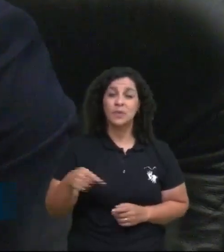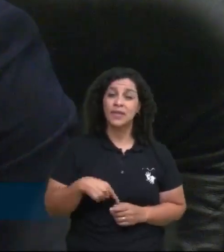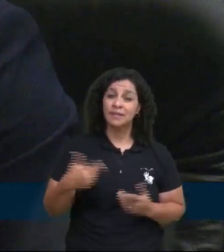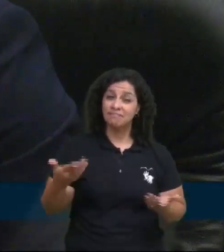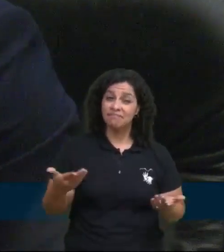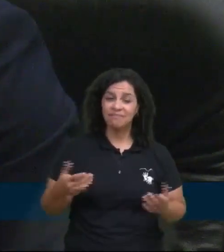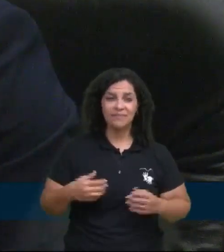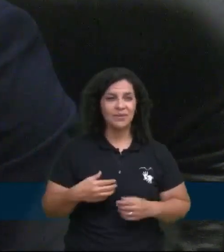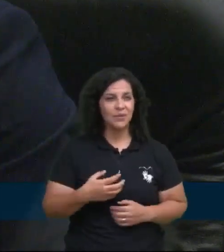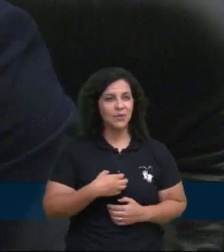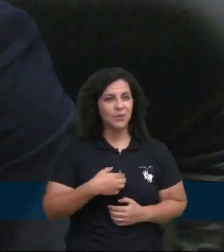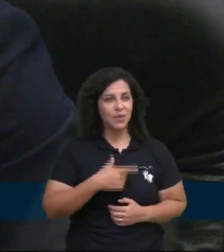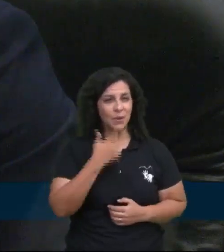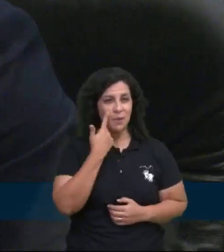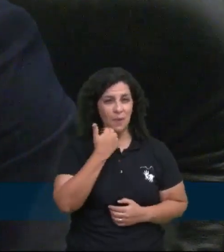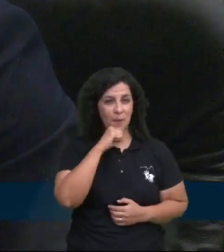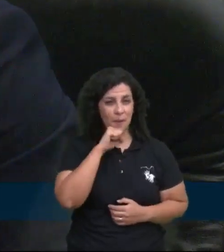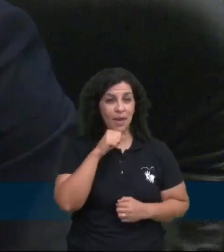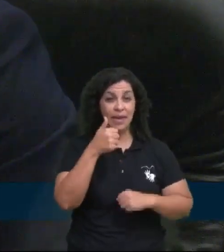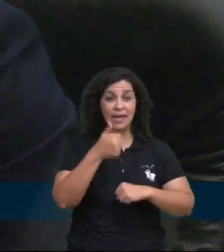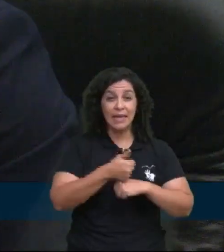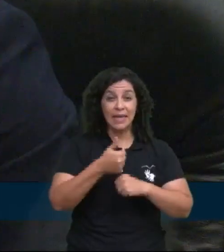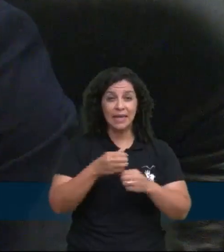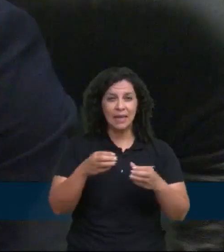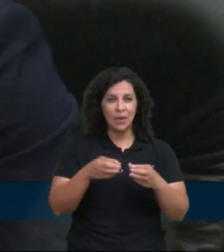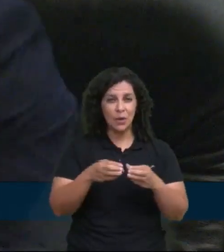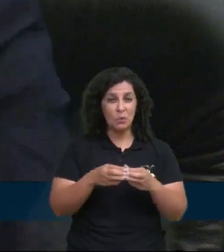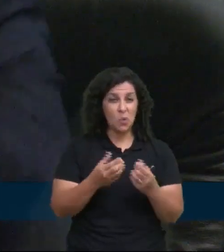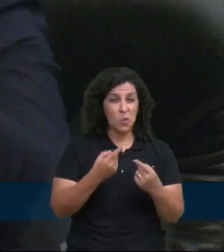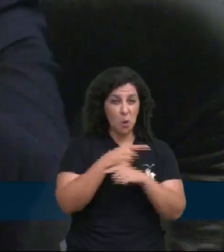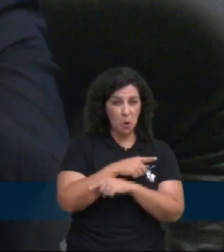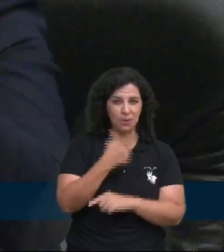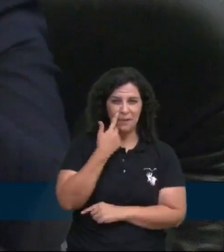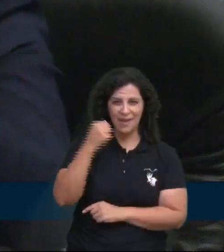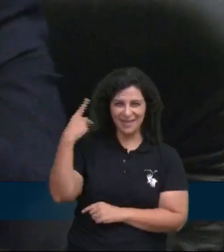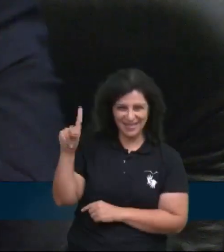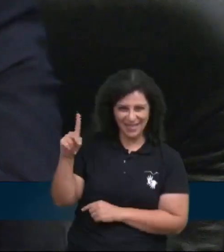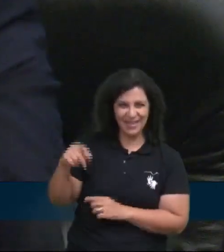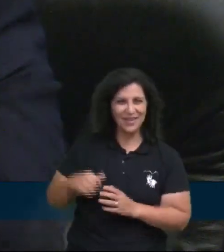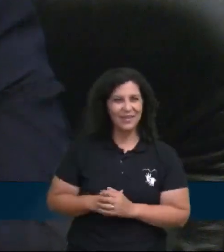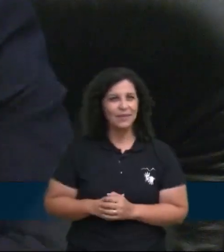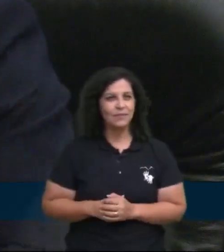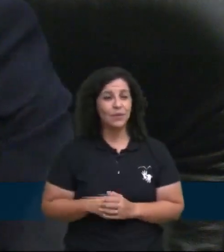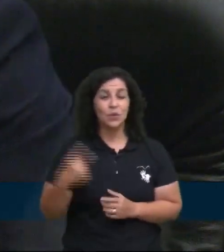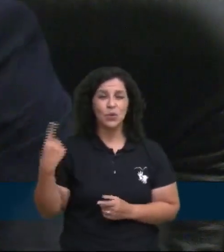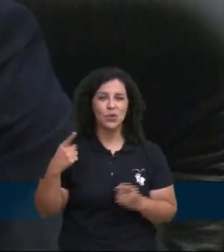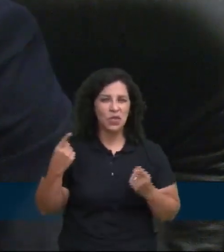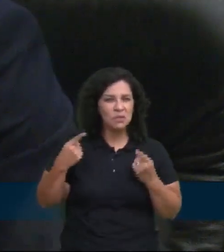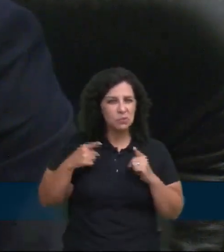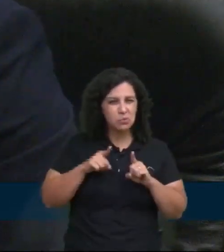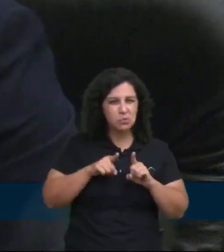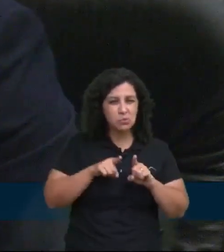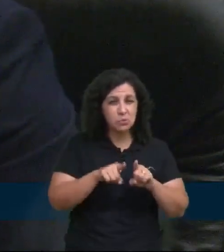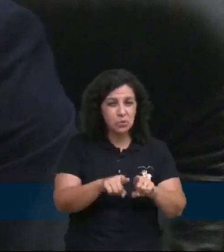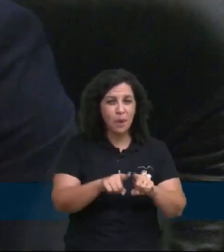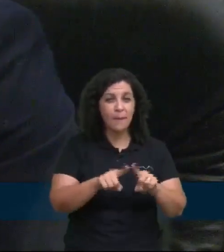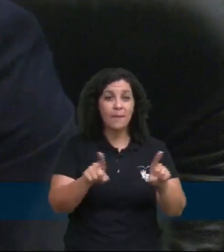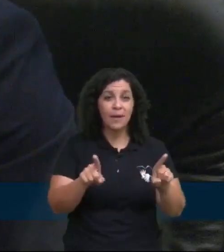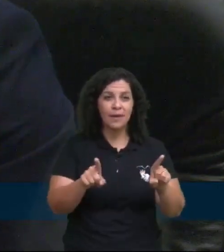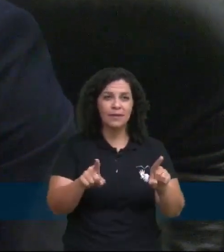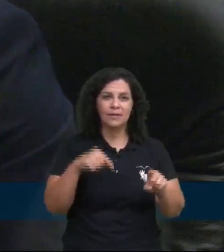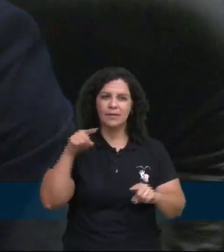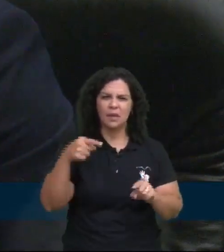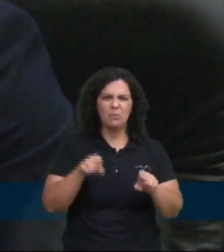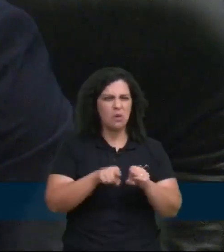Curiosamente, meu pai foi líder da oposição do seu pai, até começaram a caminhada juntos, mas